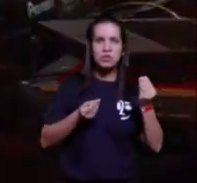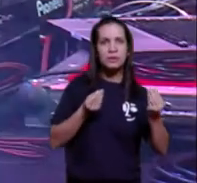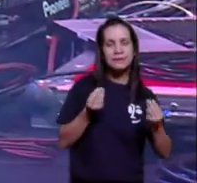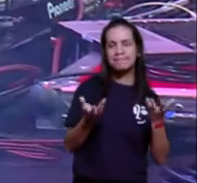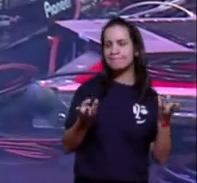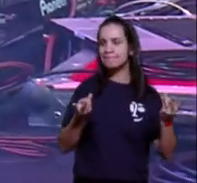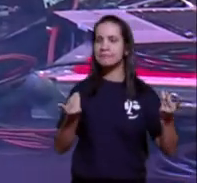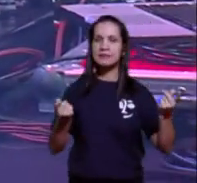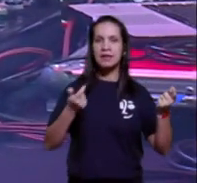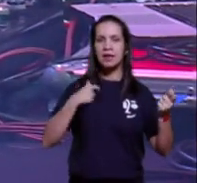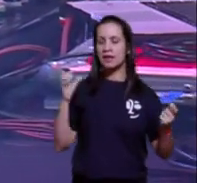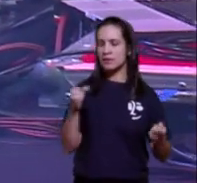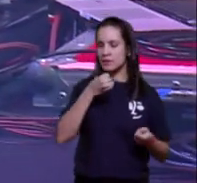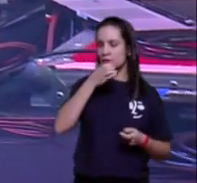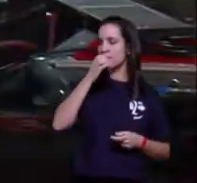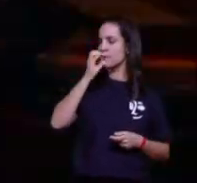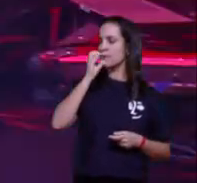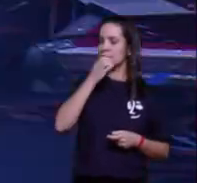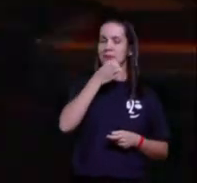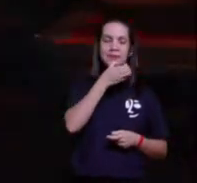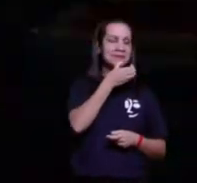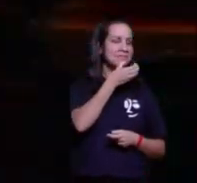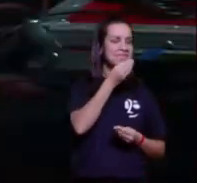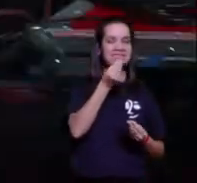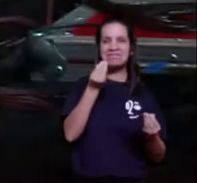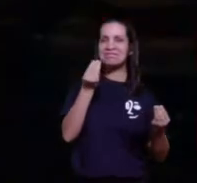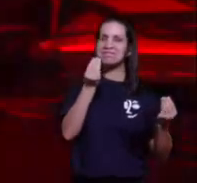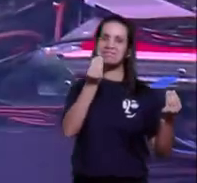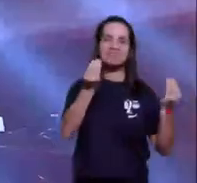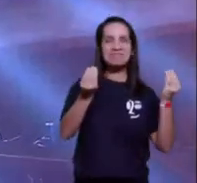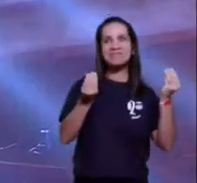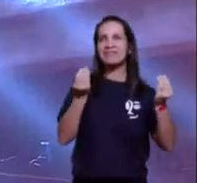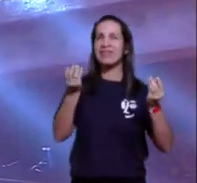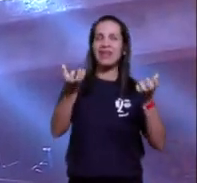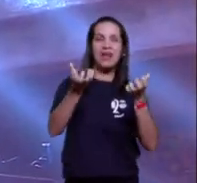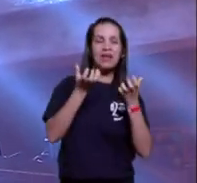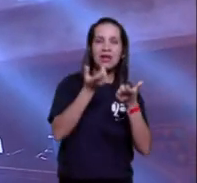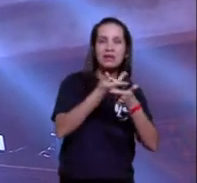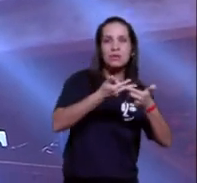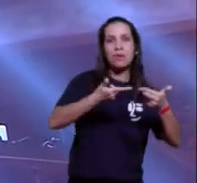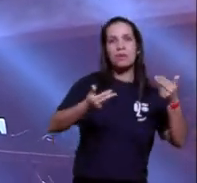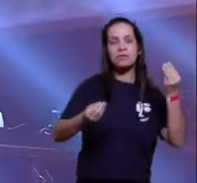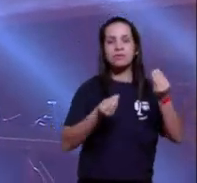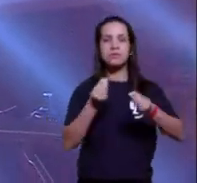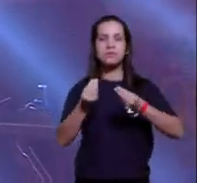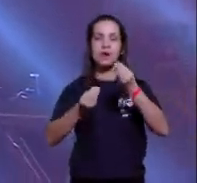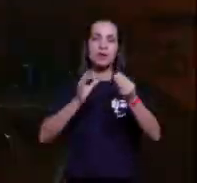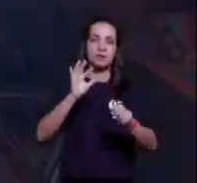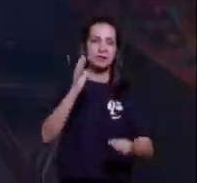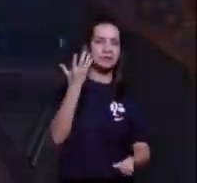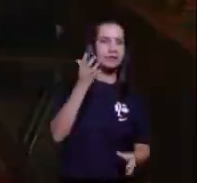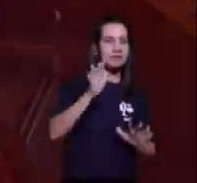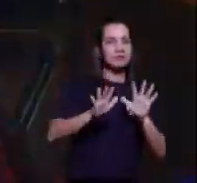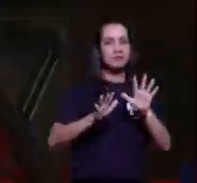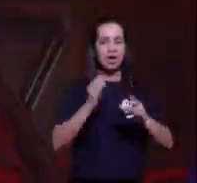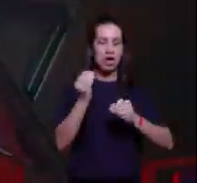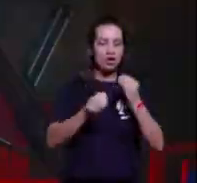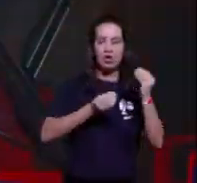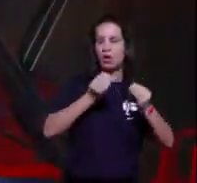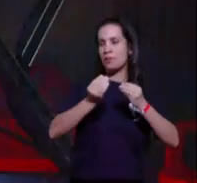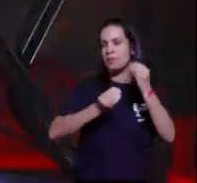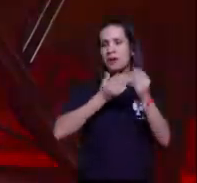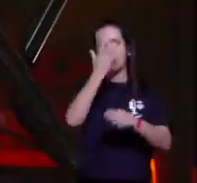meu drink, o suco de link, penso bem assim, linkando as quebras por onde passei com as de onde eu vim. Não aguentam com as pretas